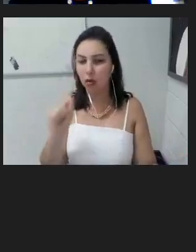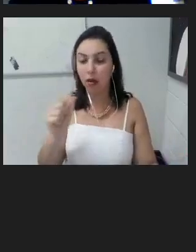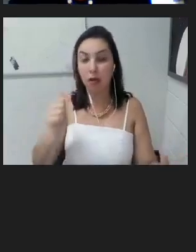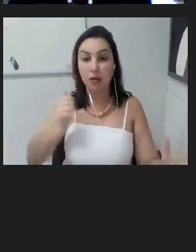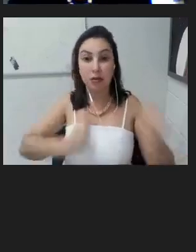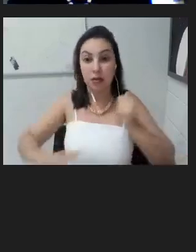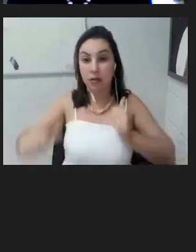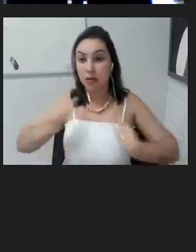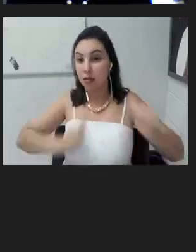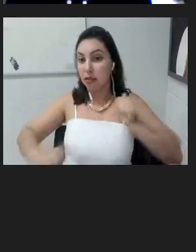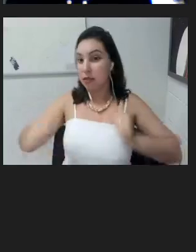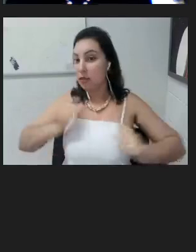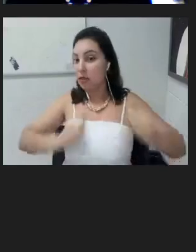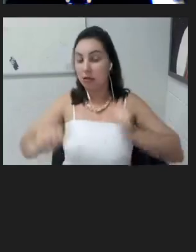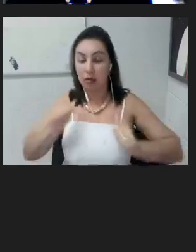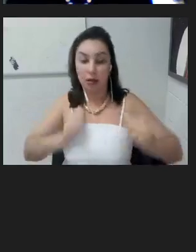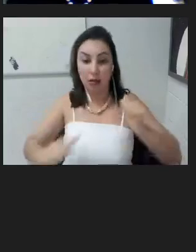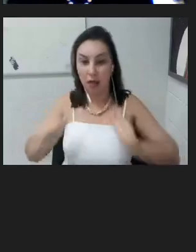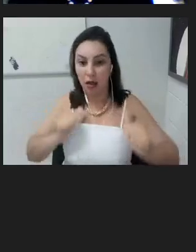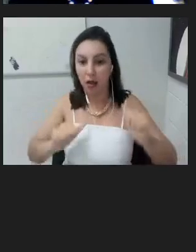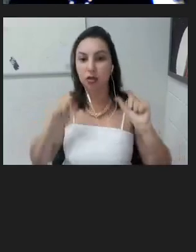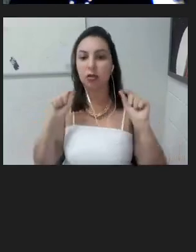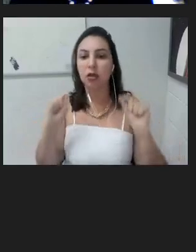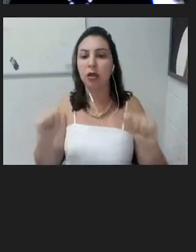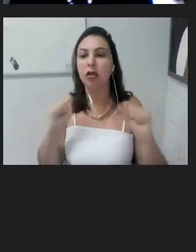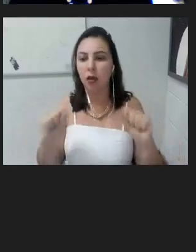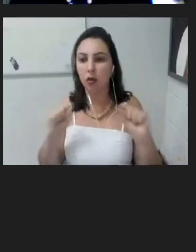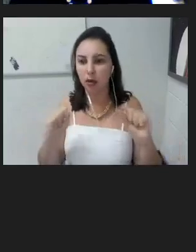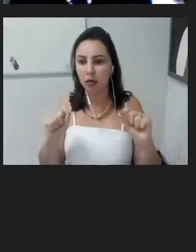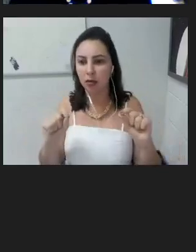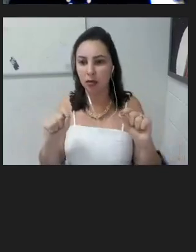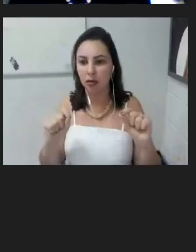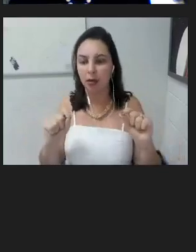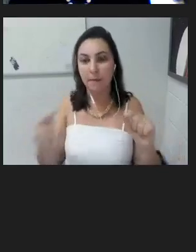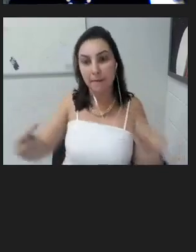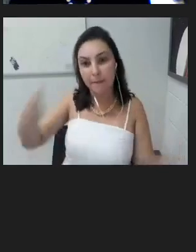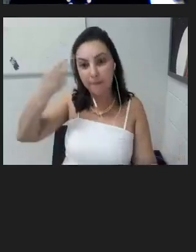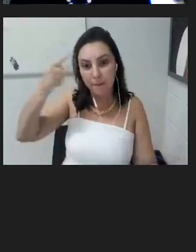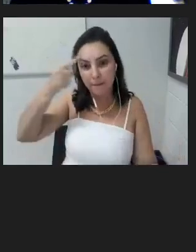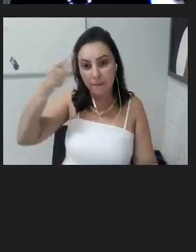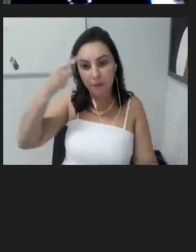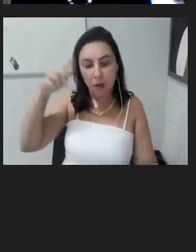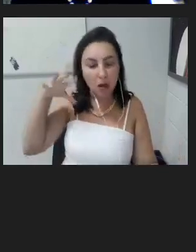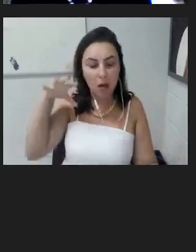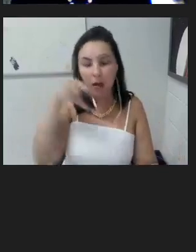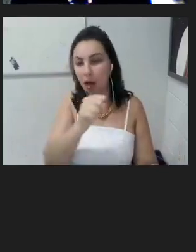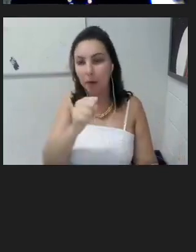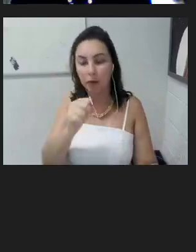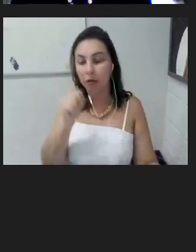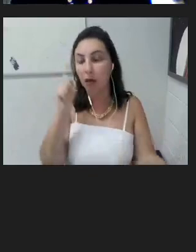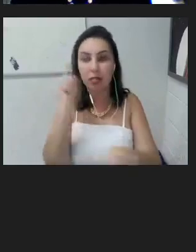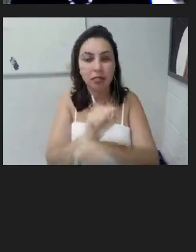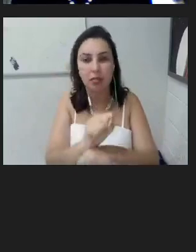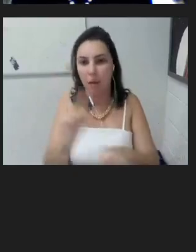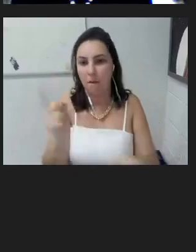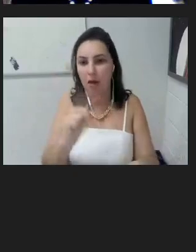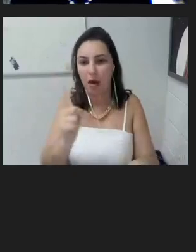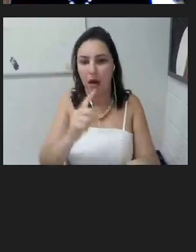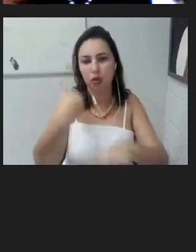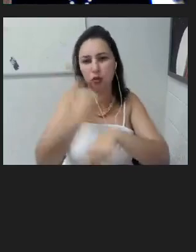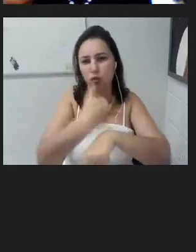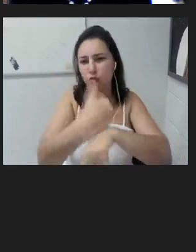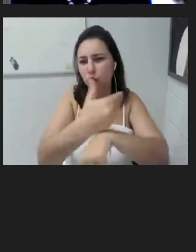ansiedade. É um transtorno que está associado a pensamentos rápidos e que não param. E vai